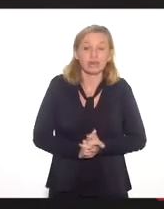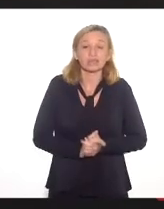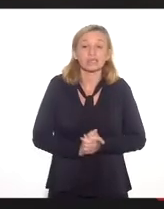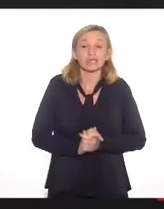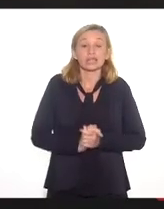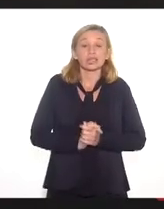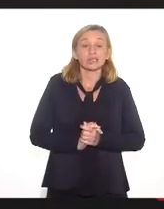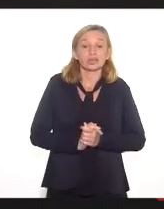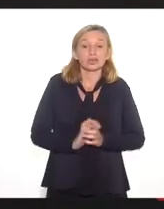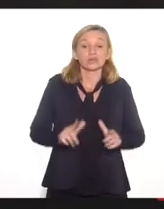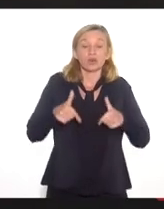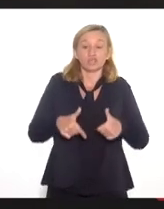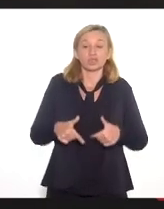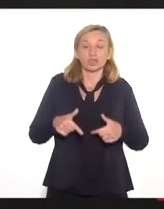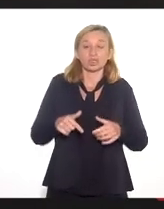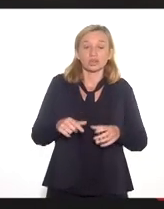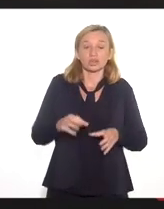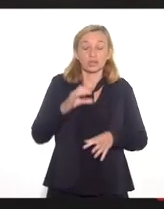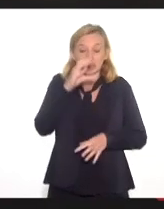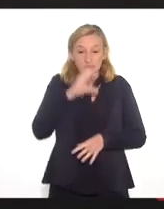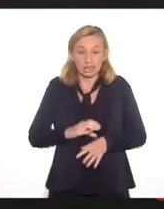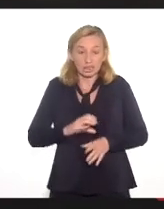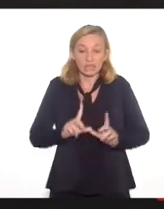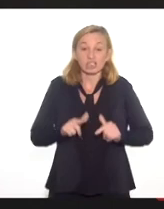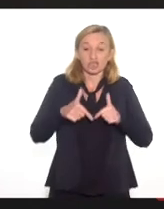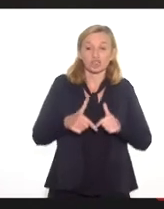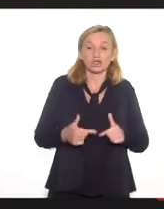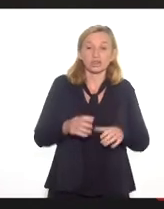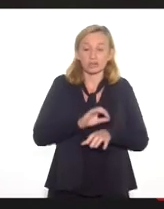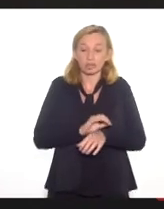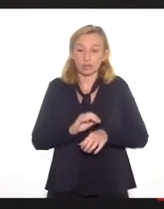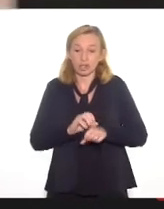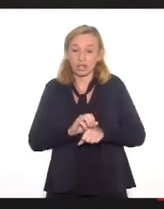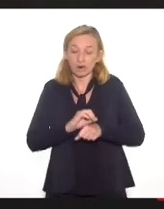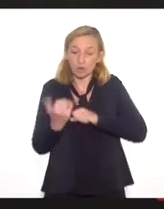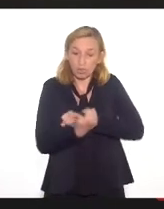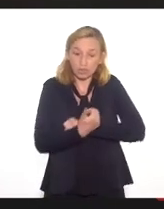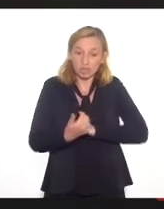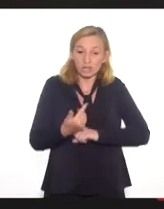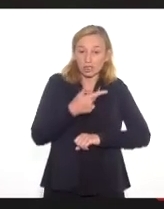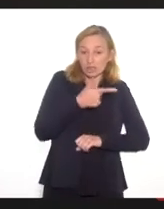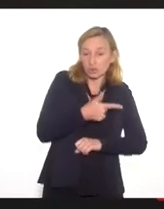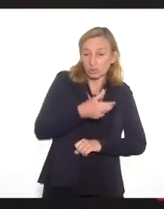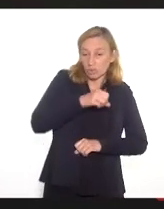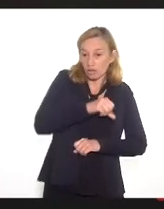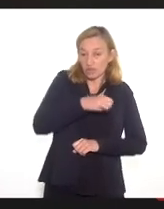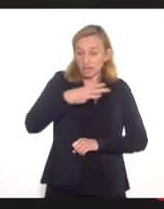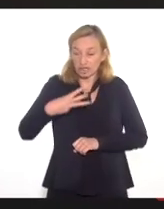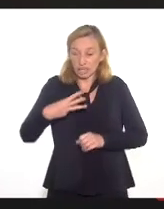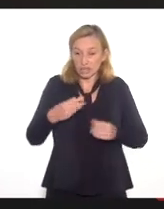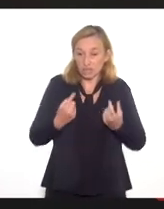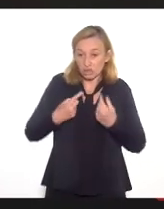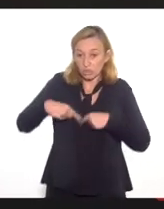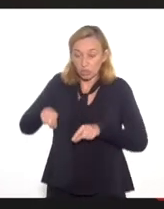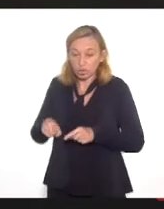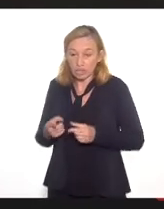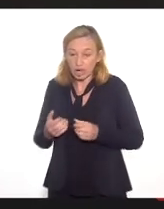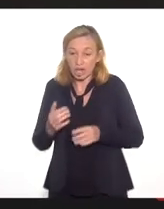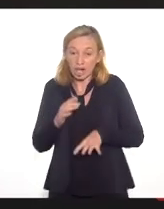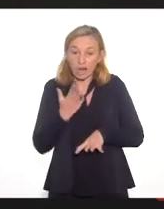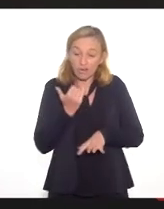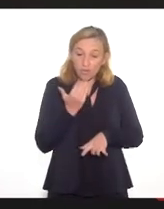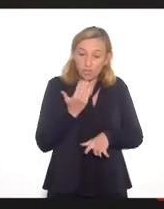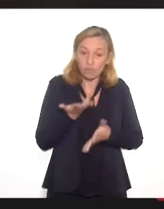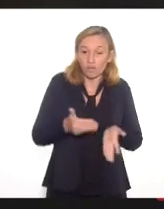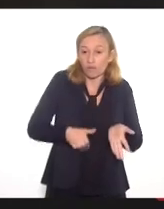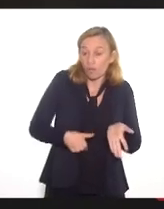a ação da cidadania tem atuado na covid mas ela atua desde 93 no combate à fome se a gente for